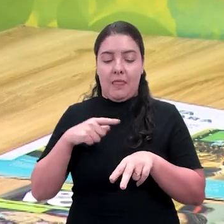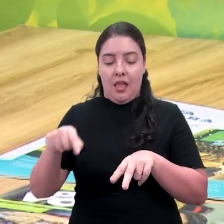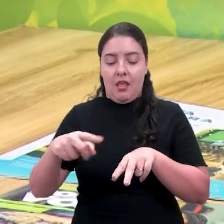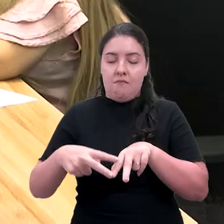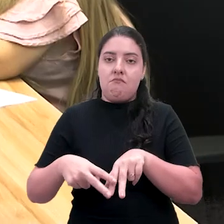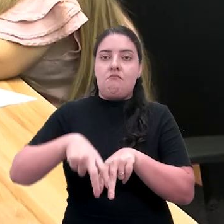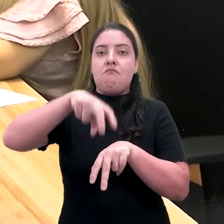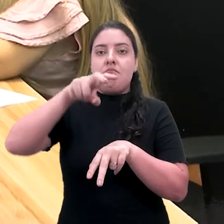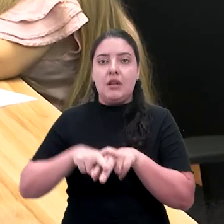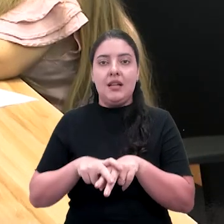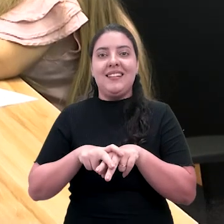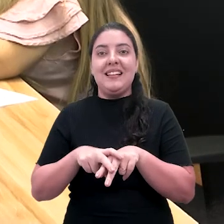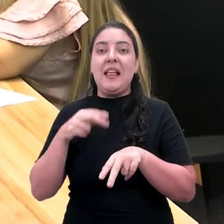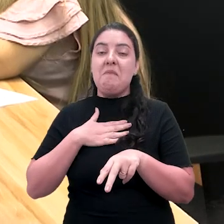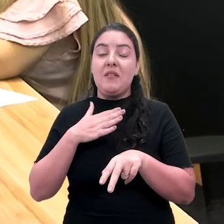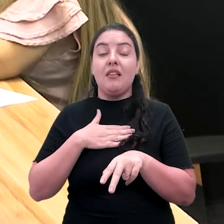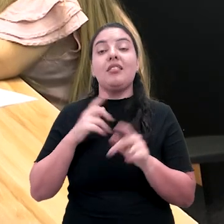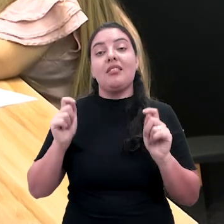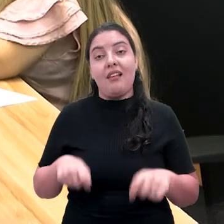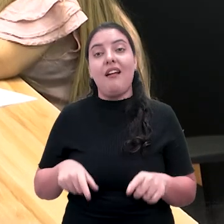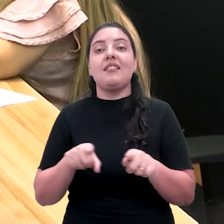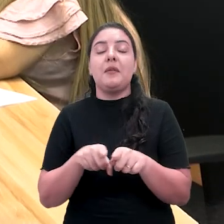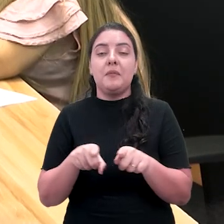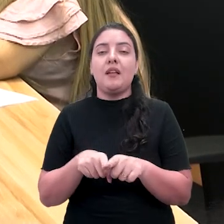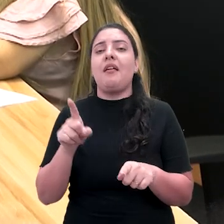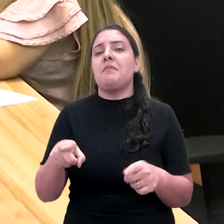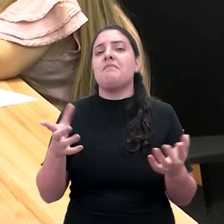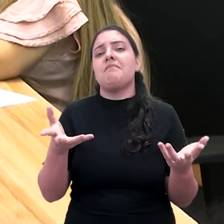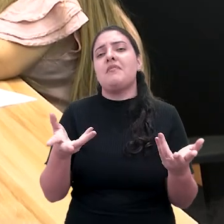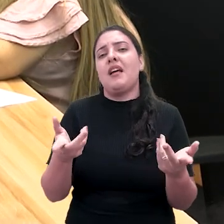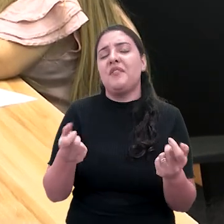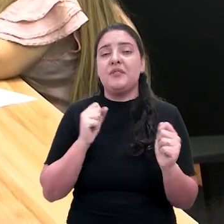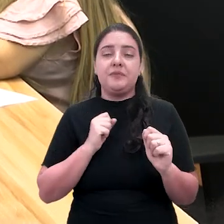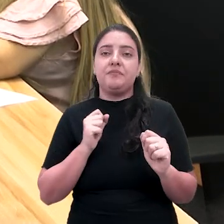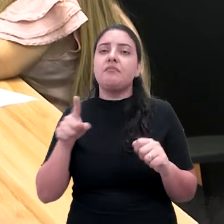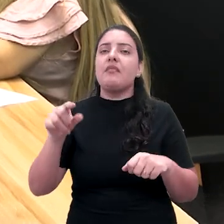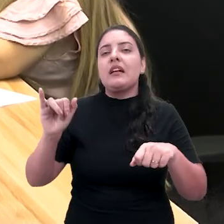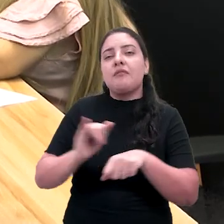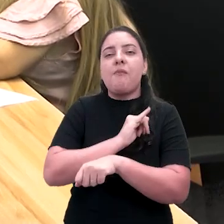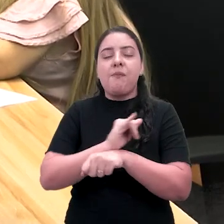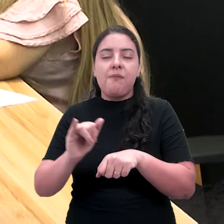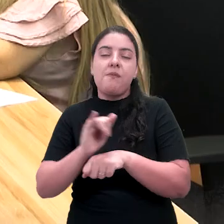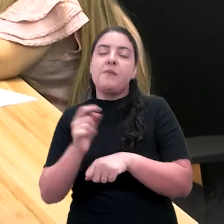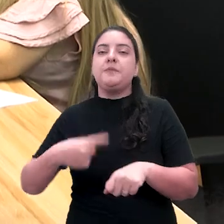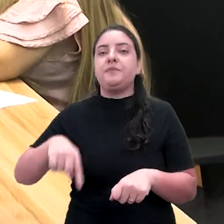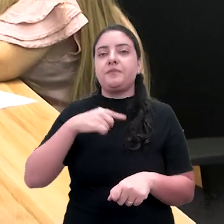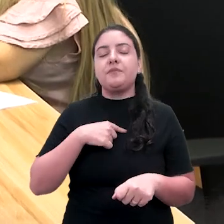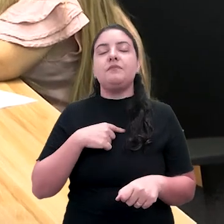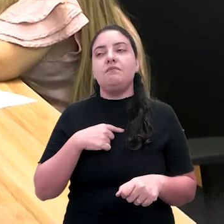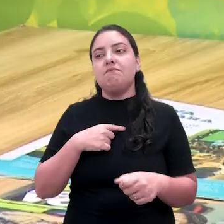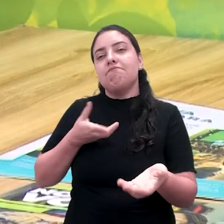pé e dão um impulso pra sentar. Pronto. Entendeu? Isso é uma maravilha. E eles vão criando o jeitinho deles e a gente,